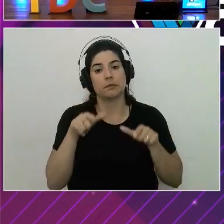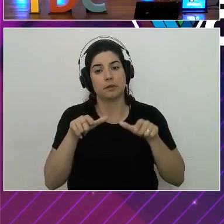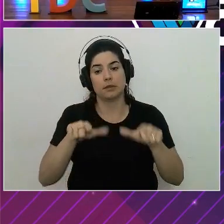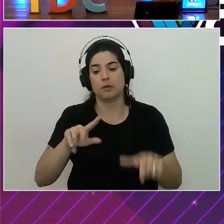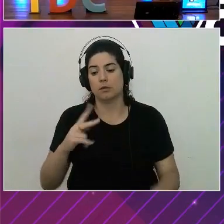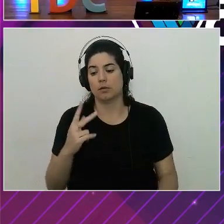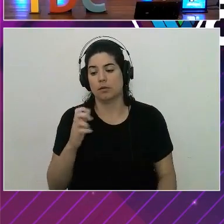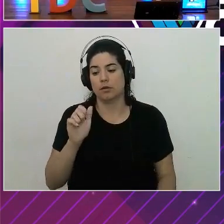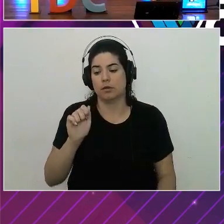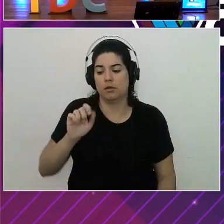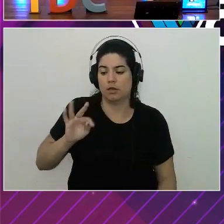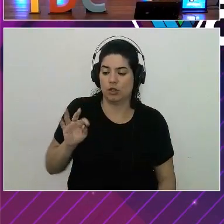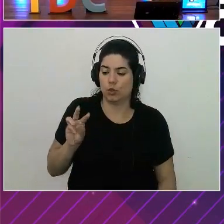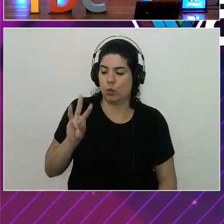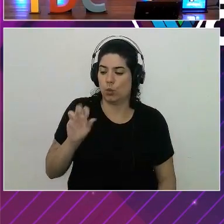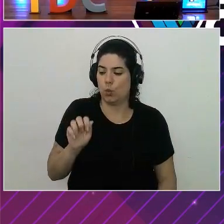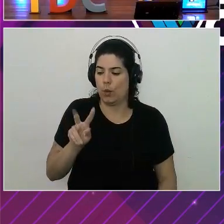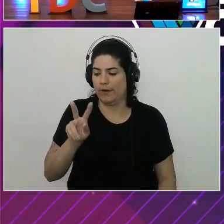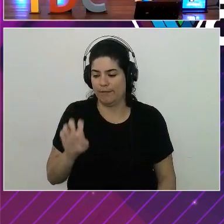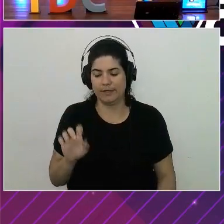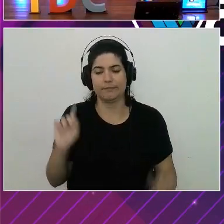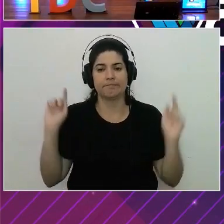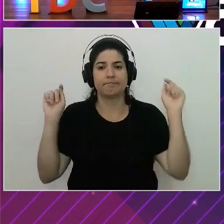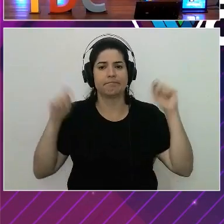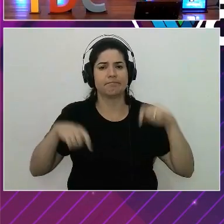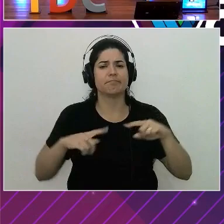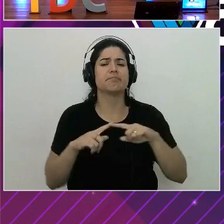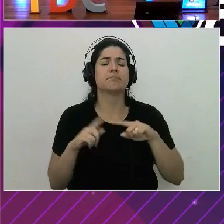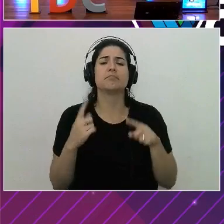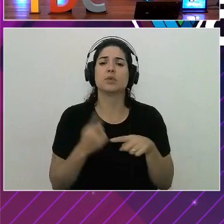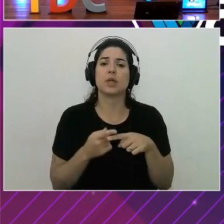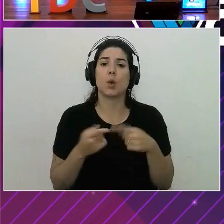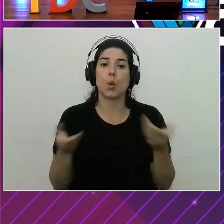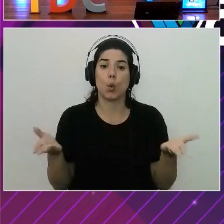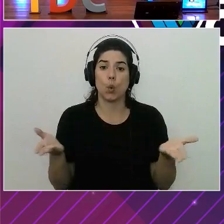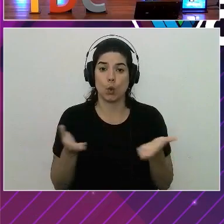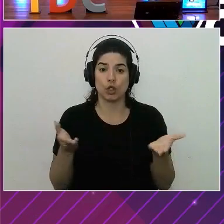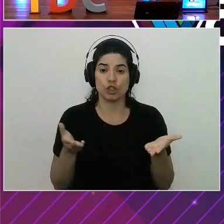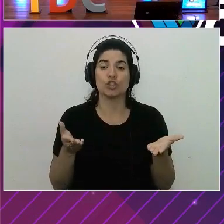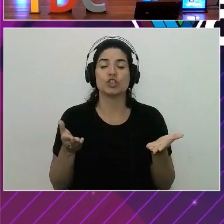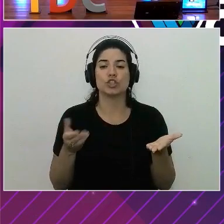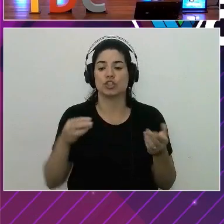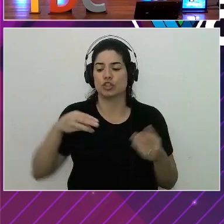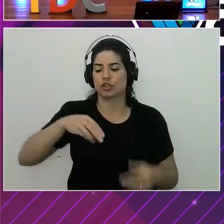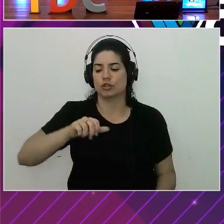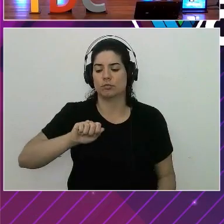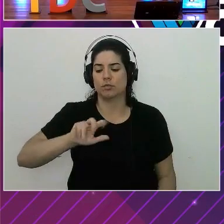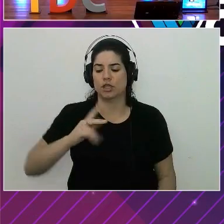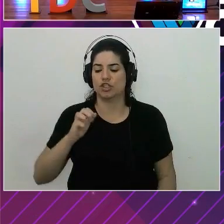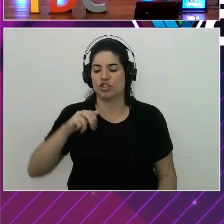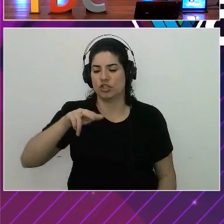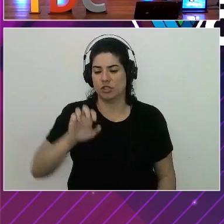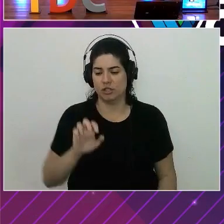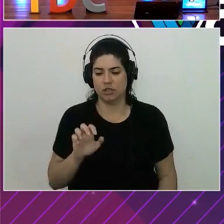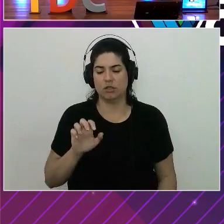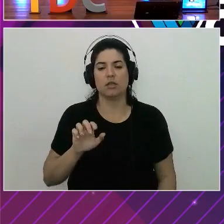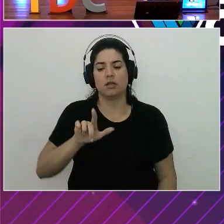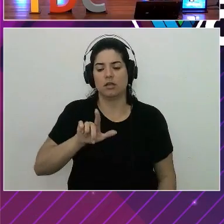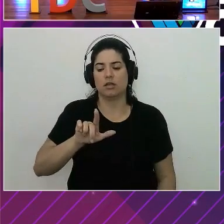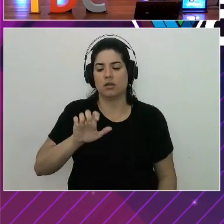bom? E por que que hoje machine learning é importante? A gente tem trilhas de machine learning aqui, né?